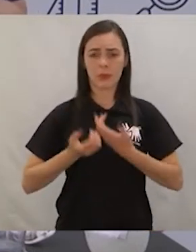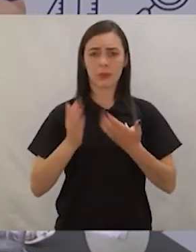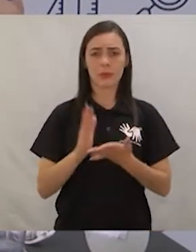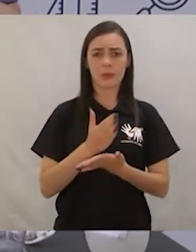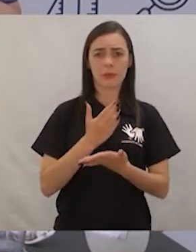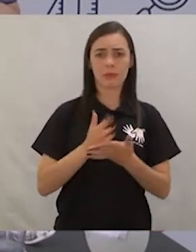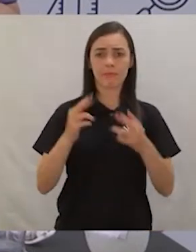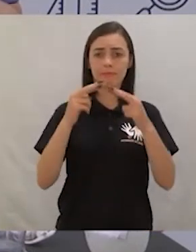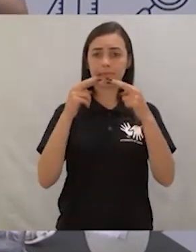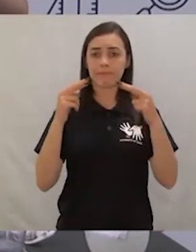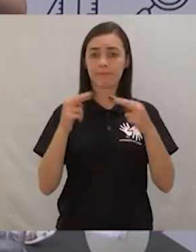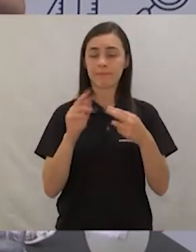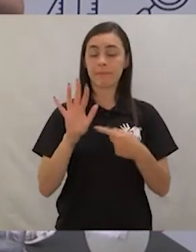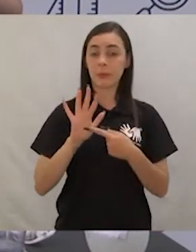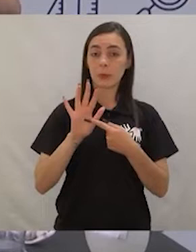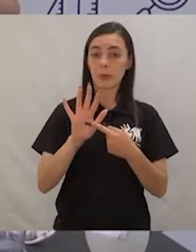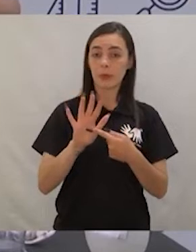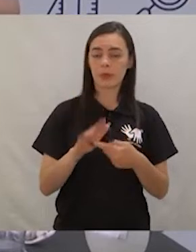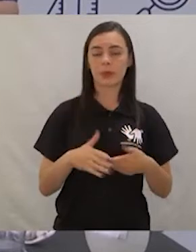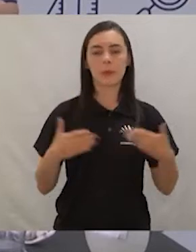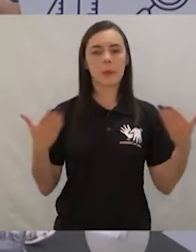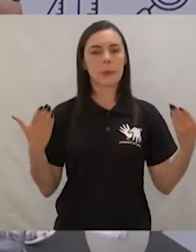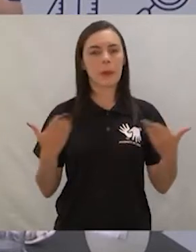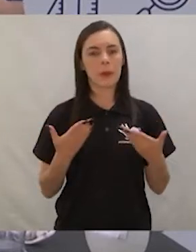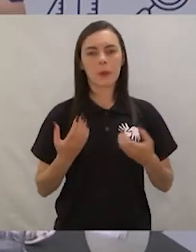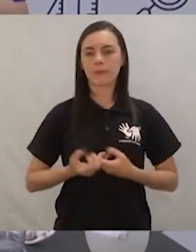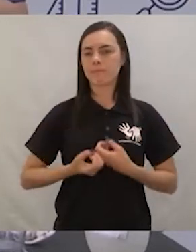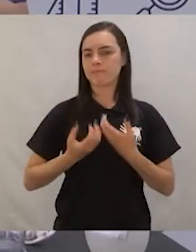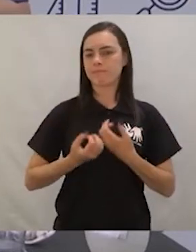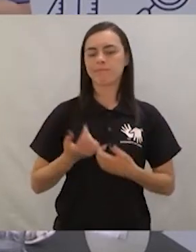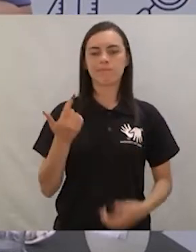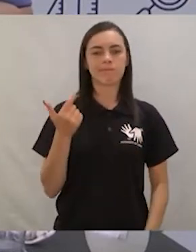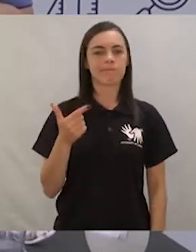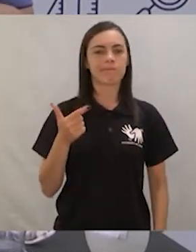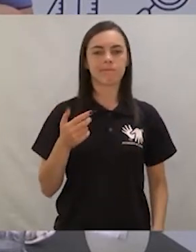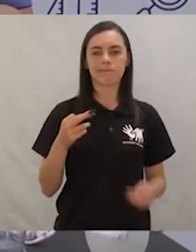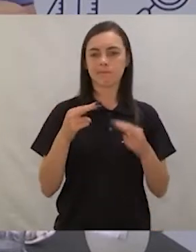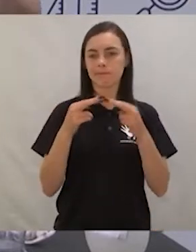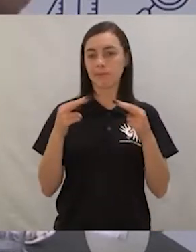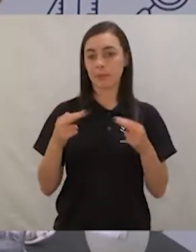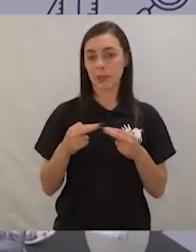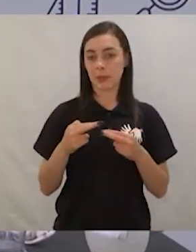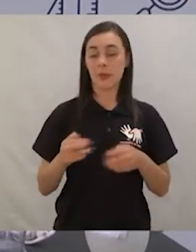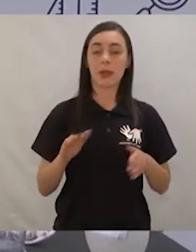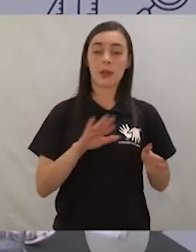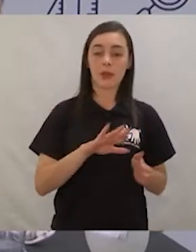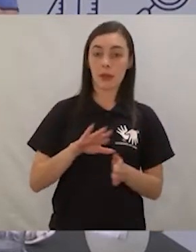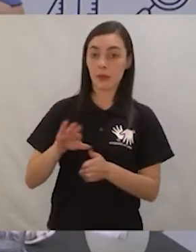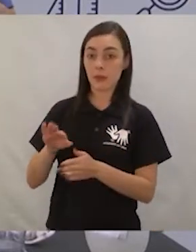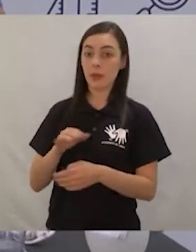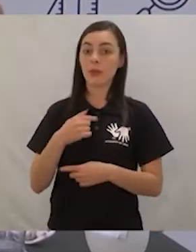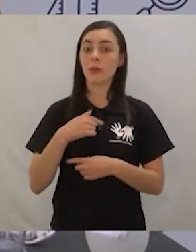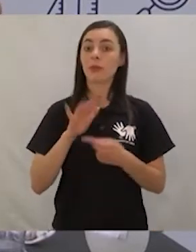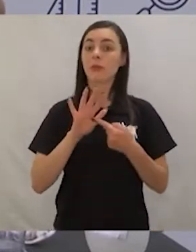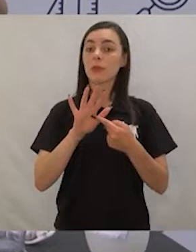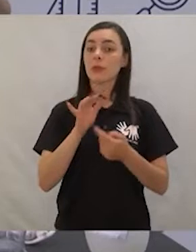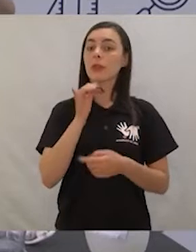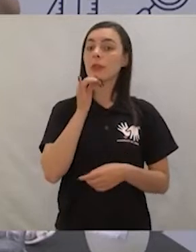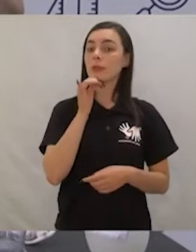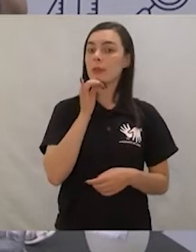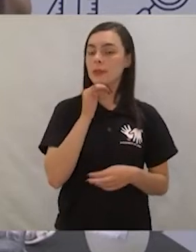aparece rimas. Neste caso, nenhuma palavra rimou aqui. Então, eu vou mostrar para vocês o que seria a